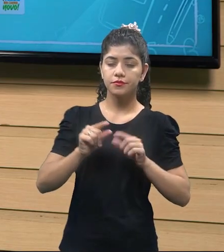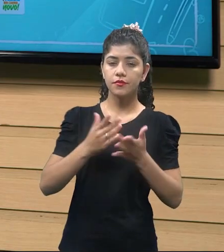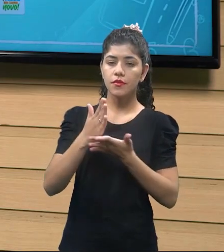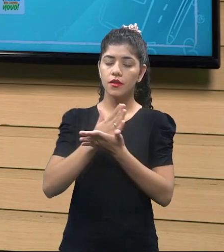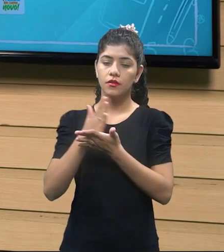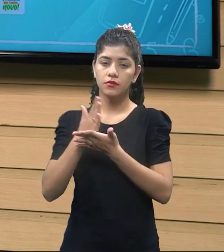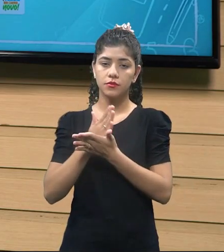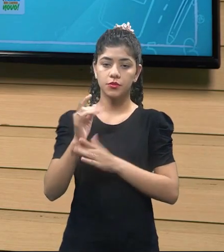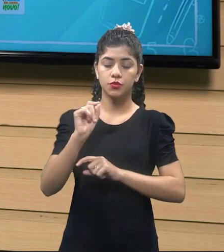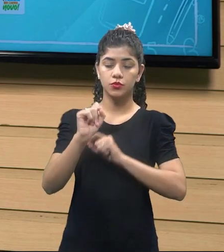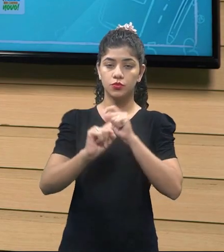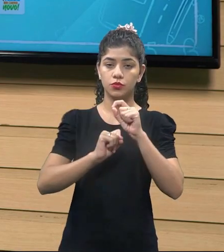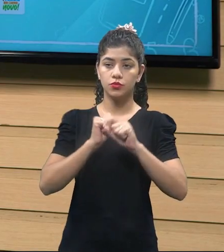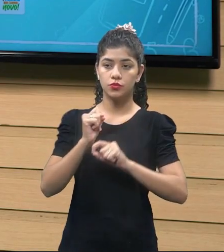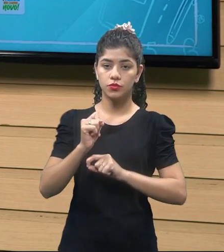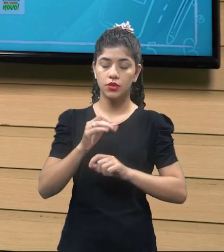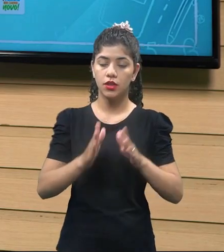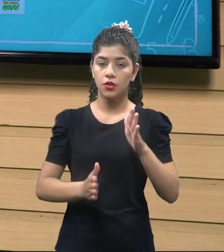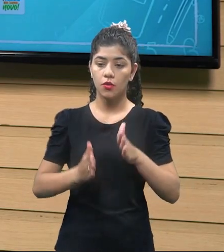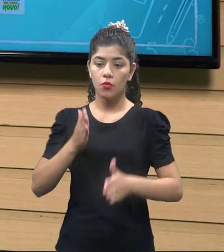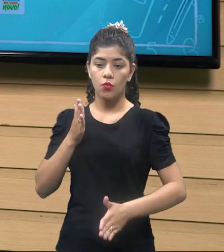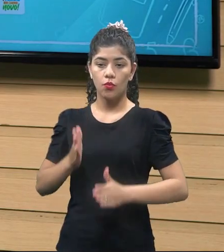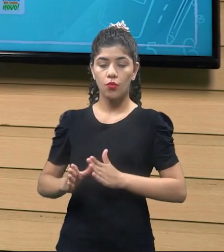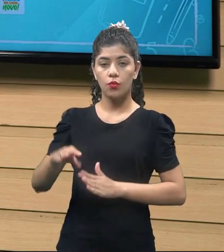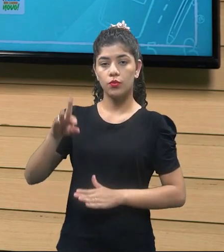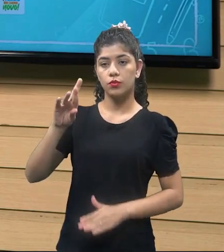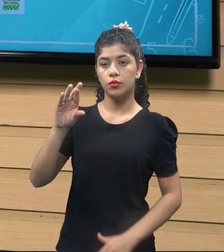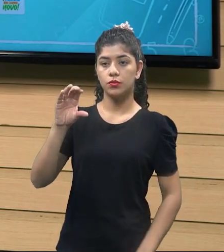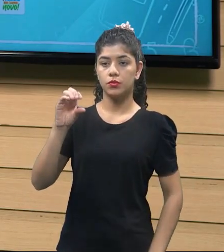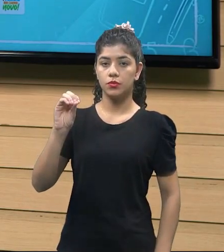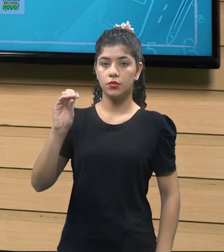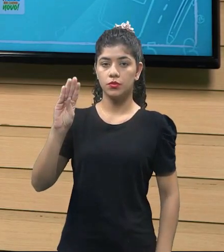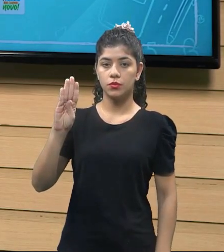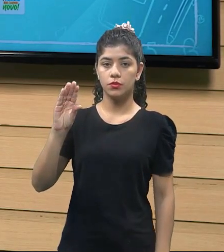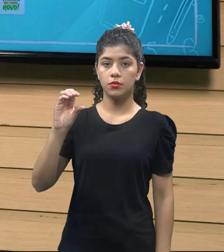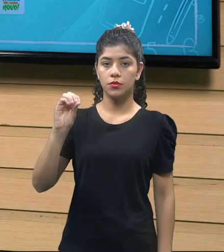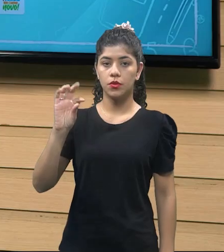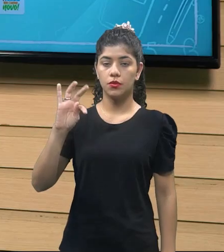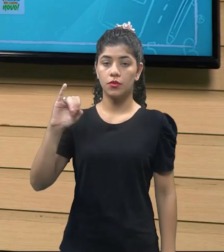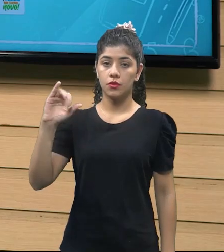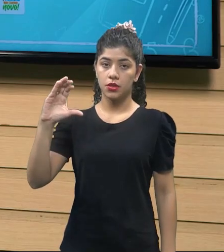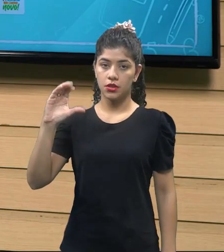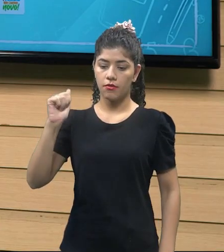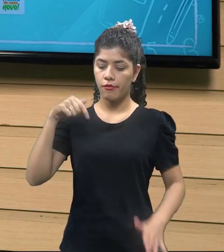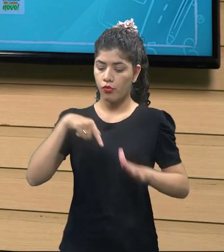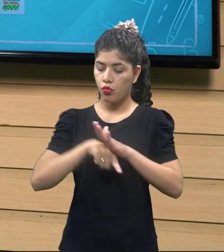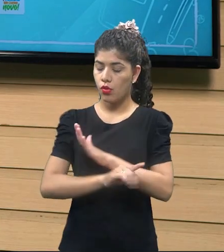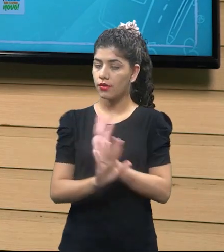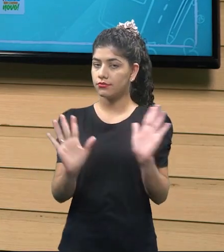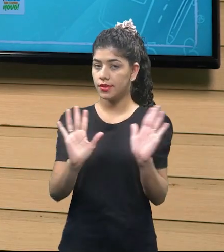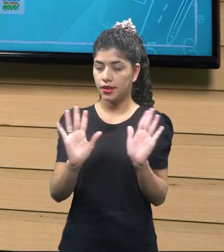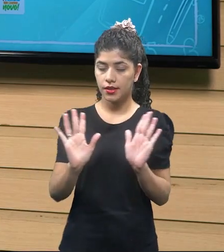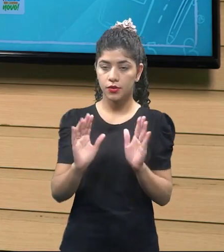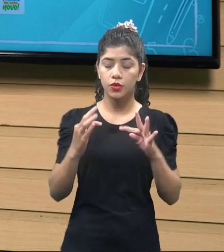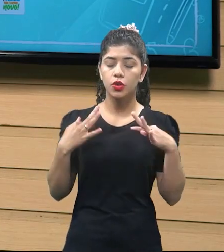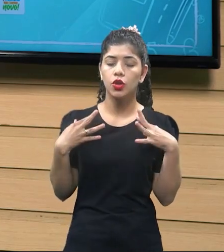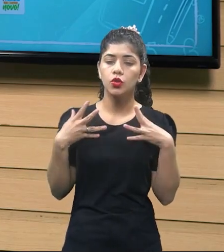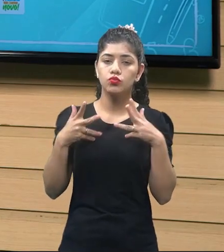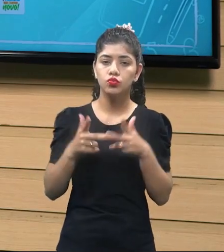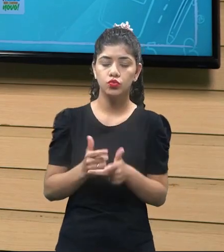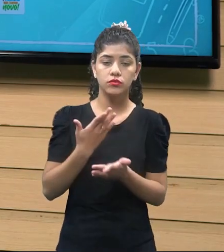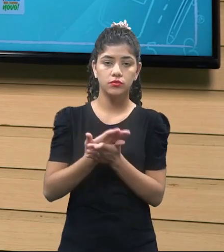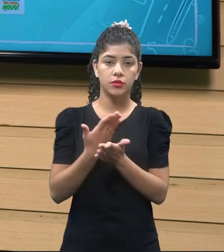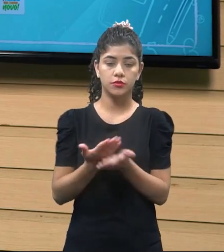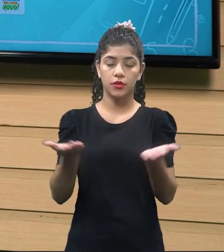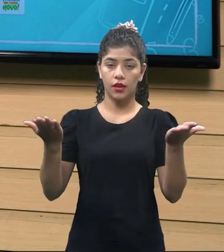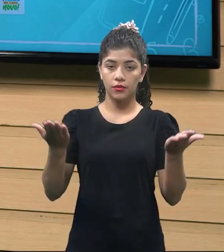funciona a parte de robótica, mas a gente não vai se aprofundar. Então, tudo que a gente vê nessa